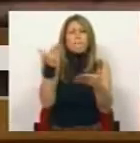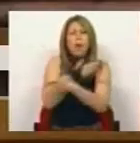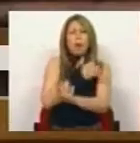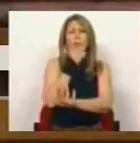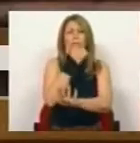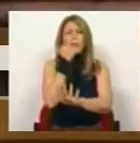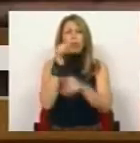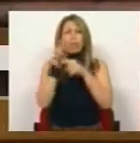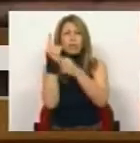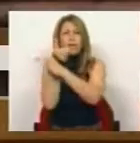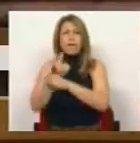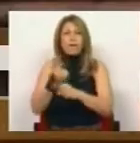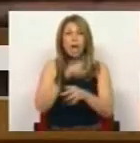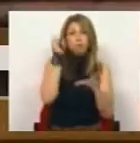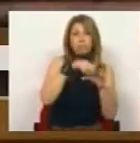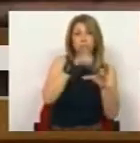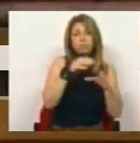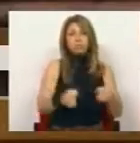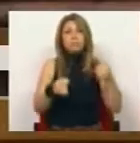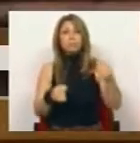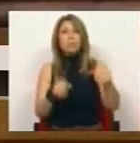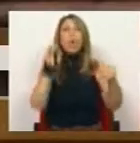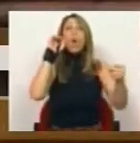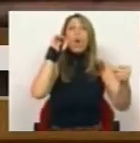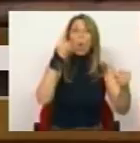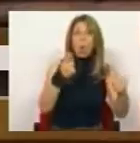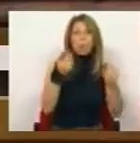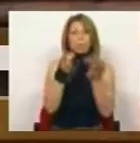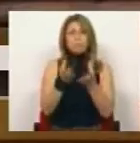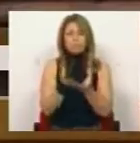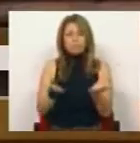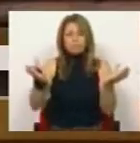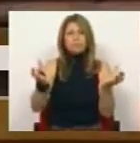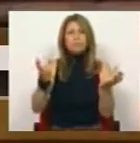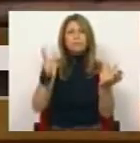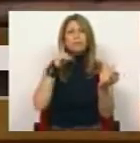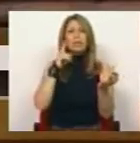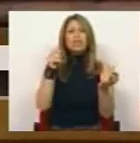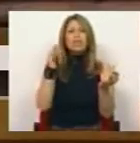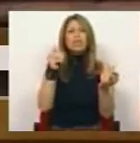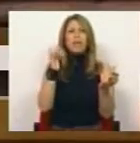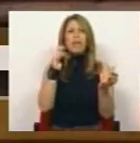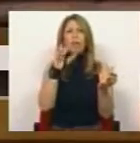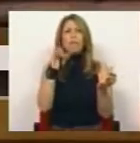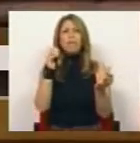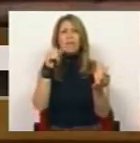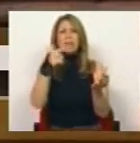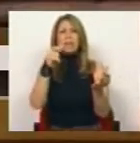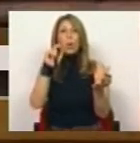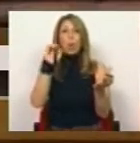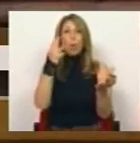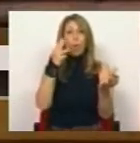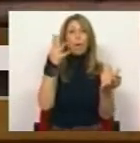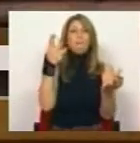e legumes e de vender frutas e legumes acondicionados em couvetes descartáveis que contenham plástico ou esferovite.